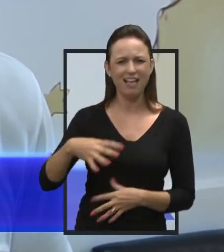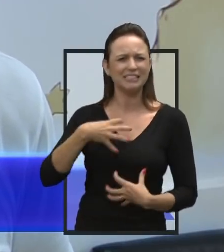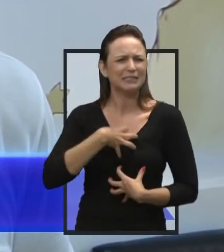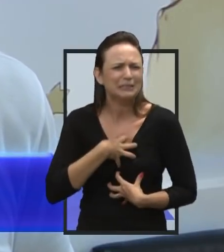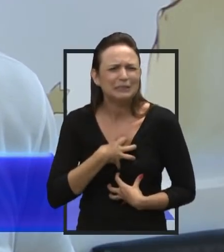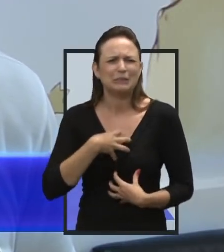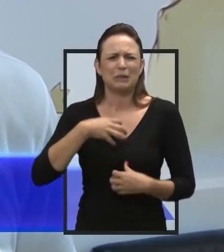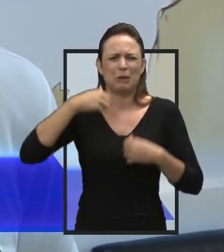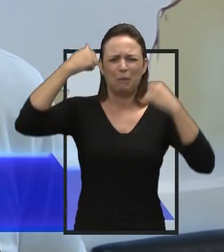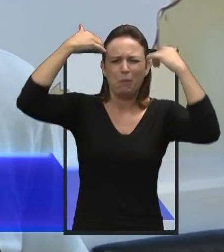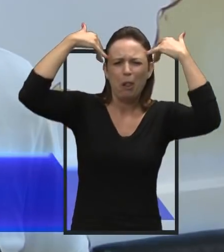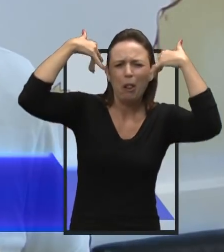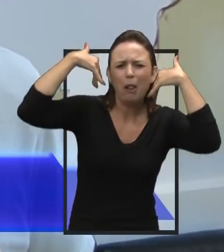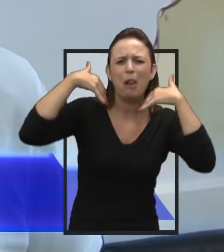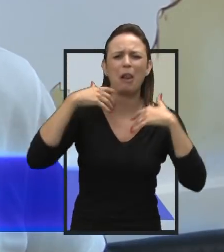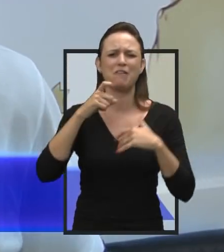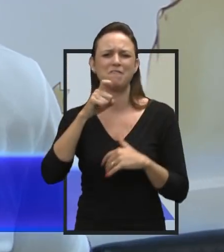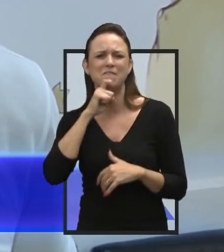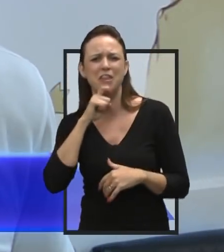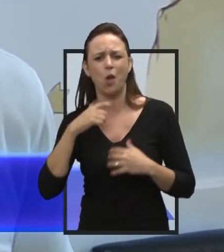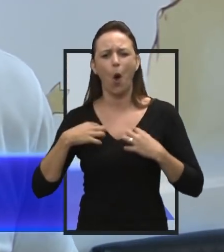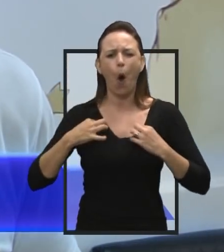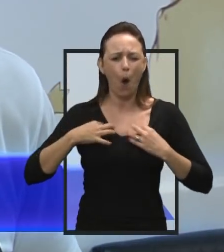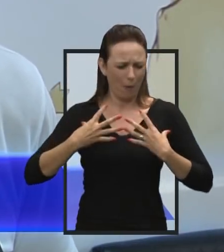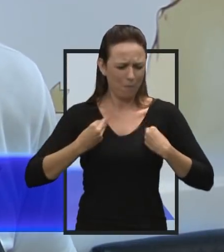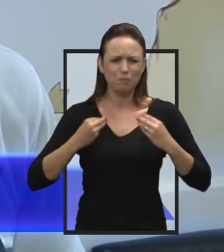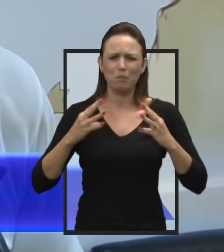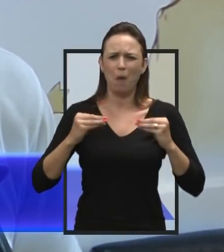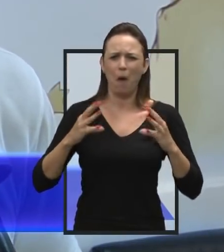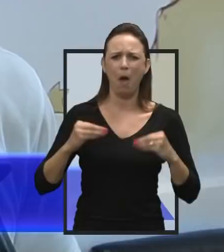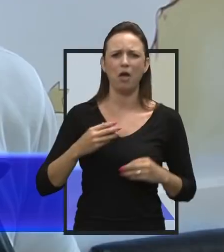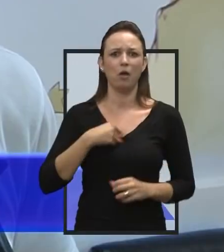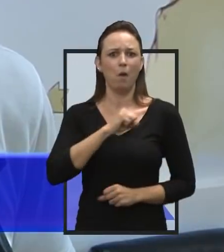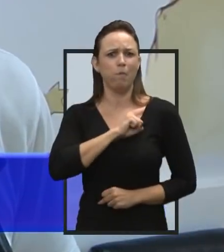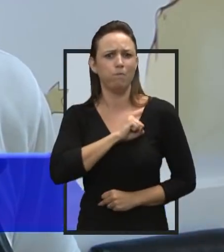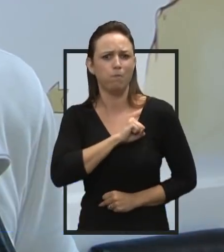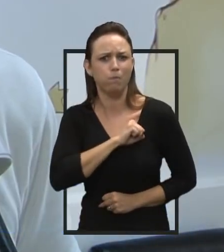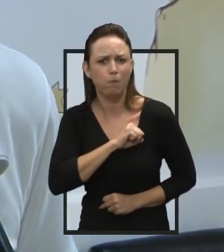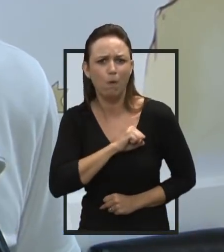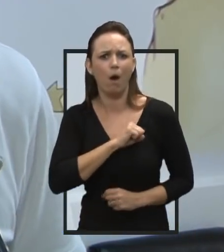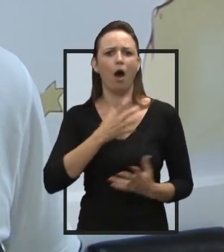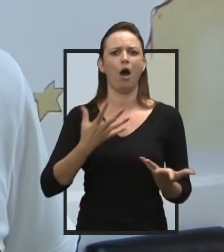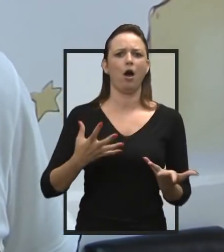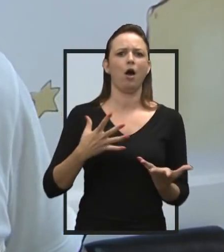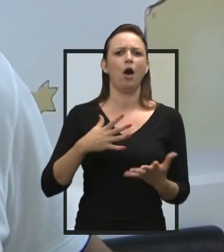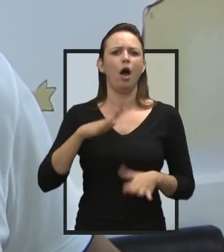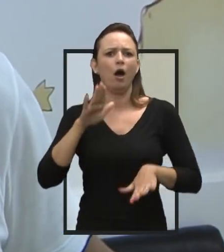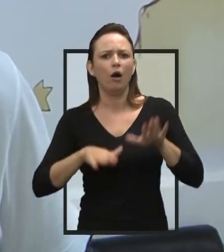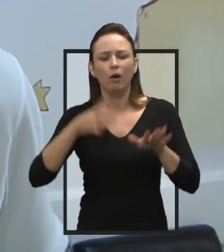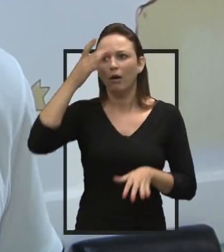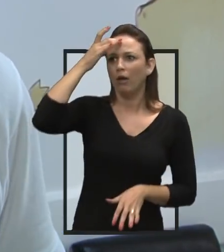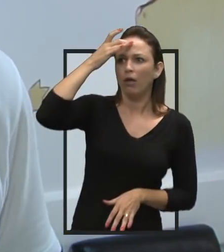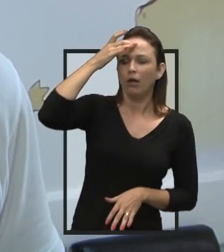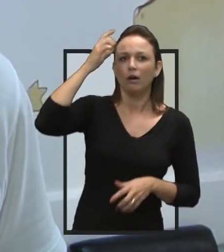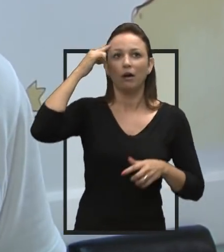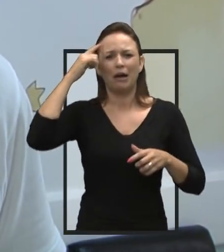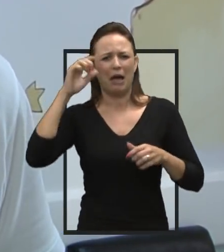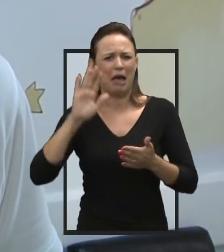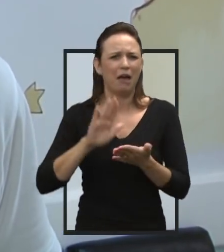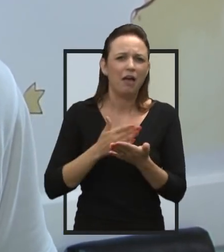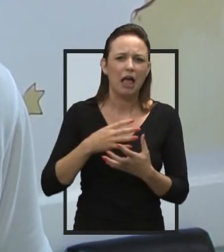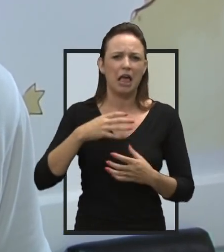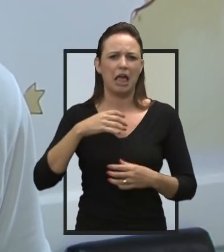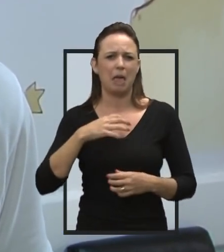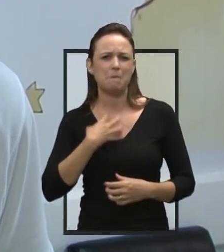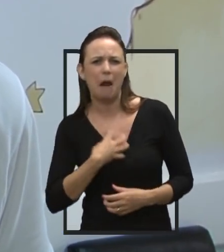ela transpira, sua frio, molha a roupinha, fica taquicárdica, varia o grau de consciência, uma hora está mais